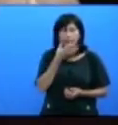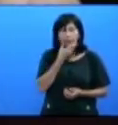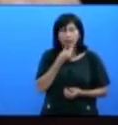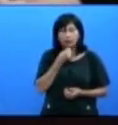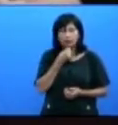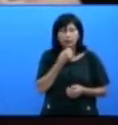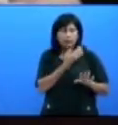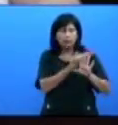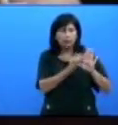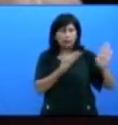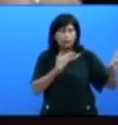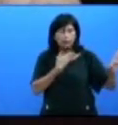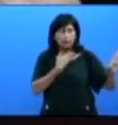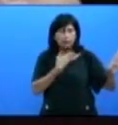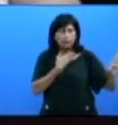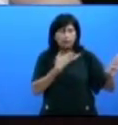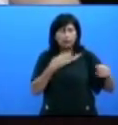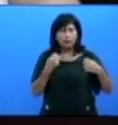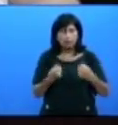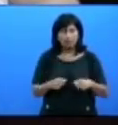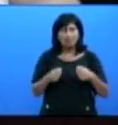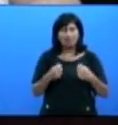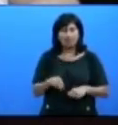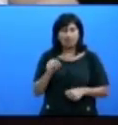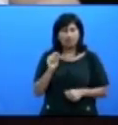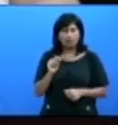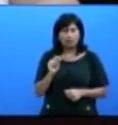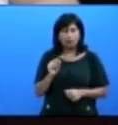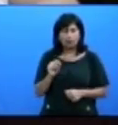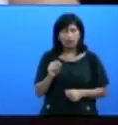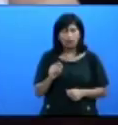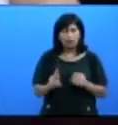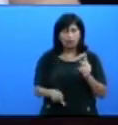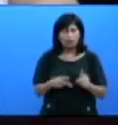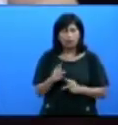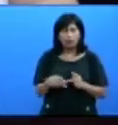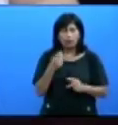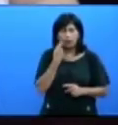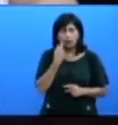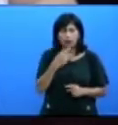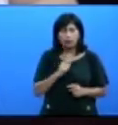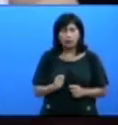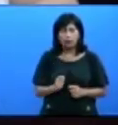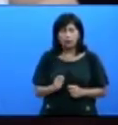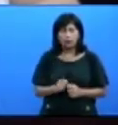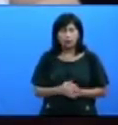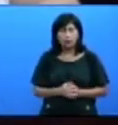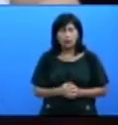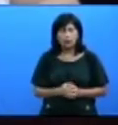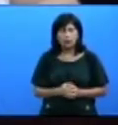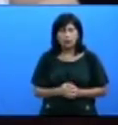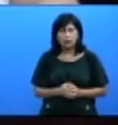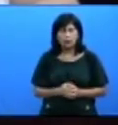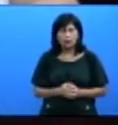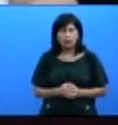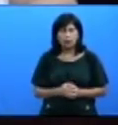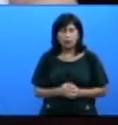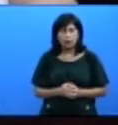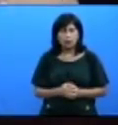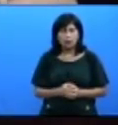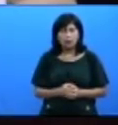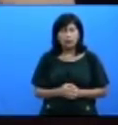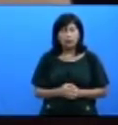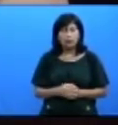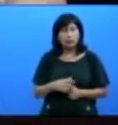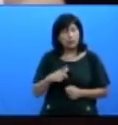questões imprescindíveis não foram contempladas mais uma vez. No meu entendimento, algumas questões têm